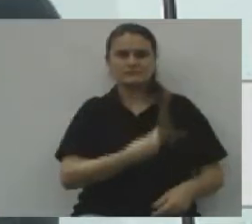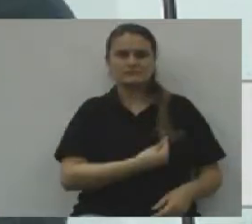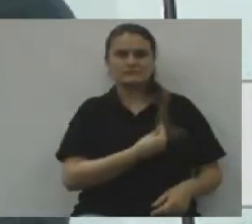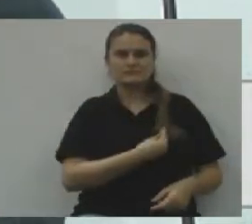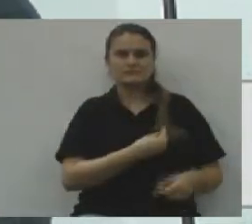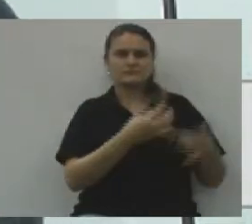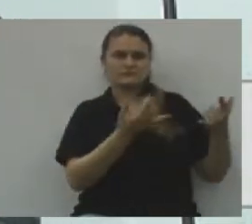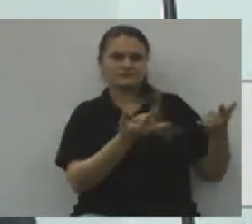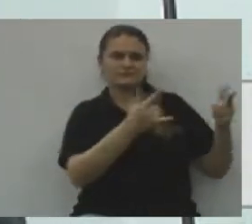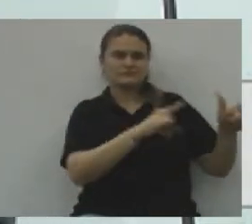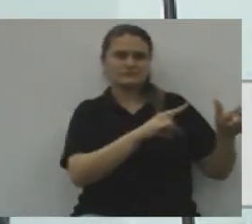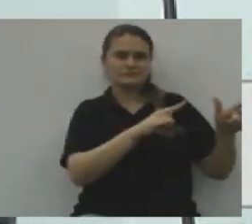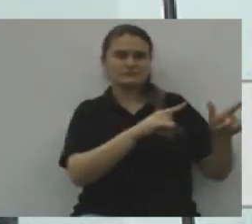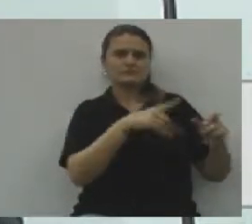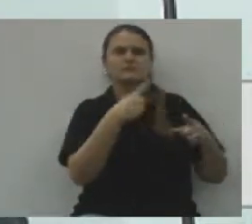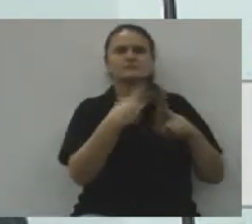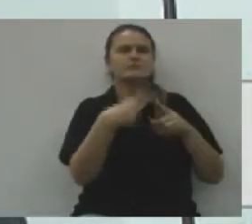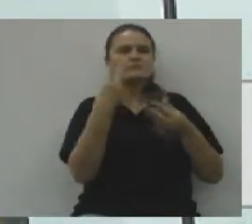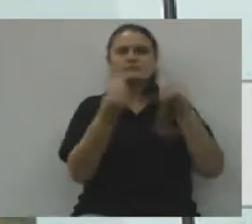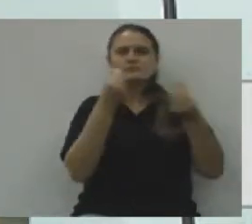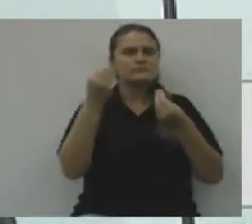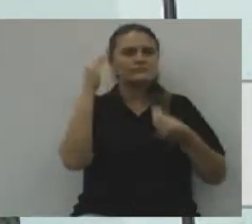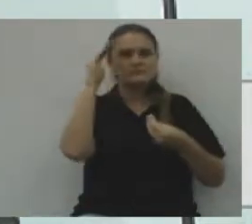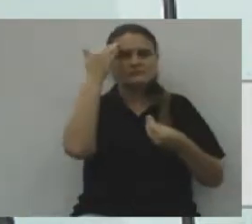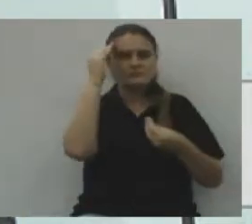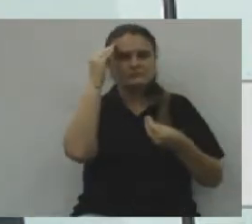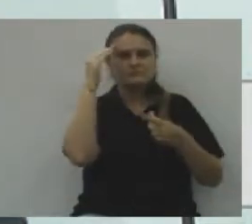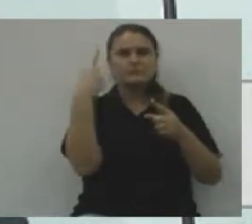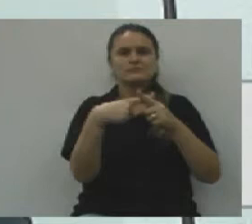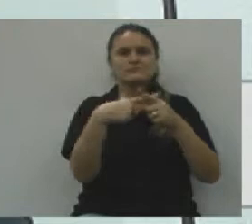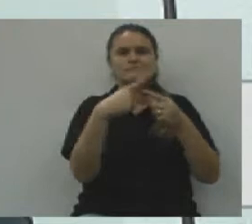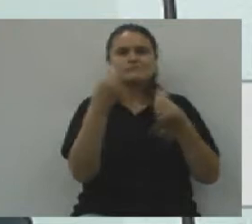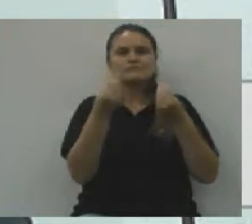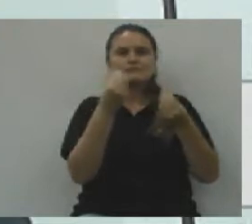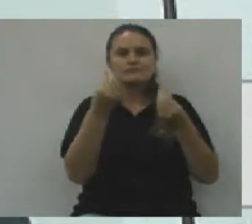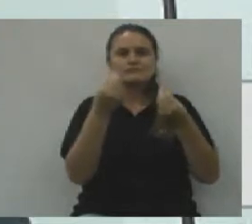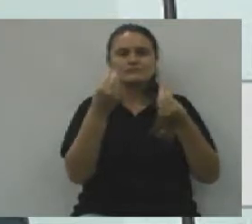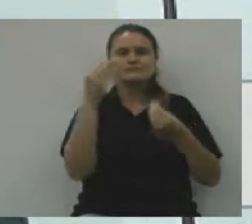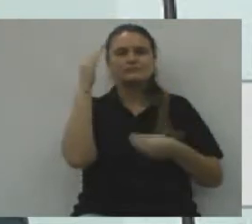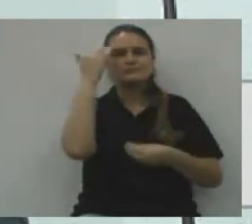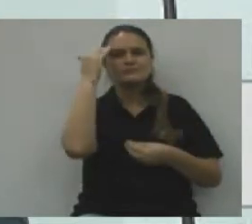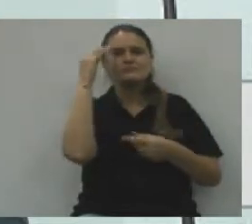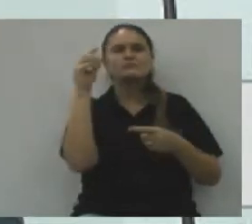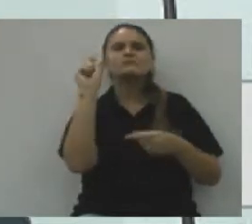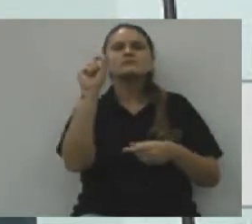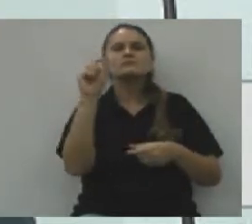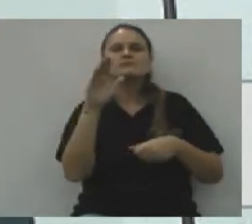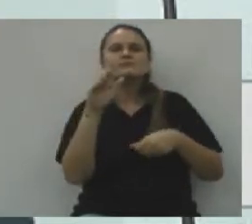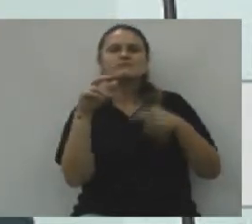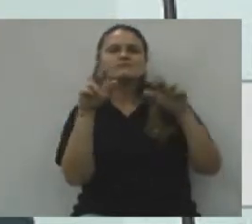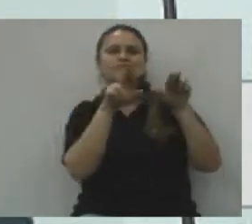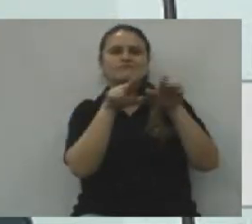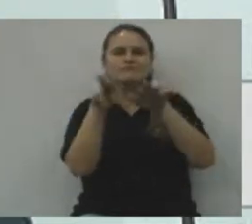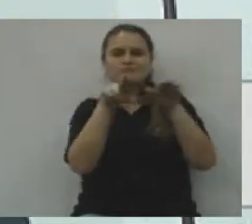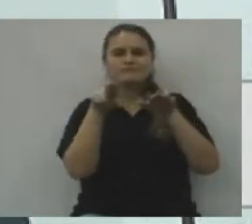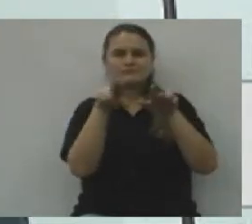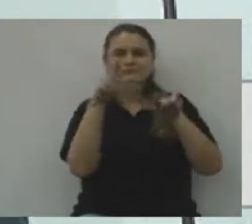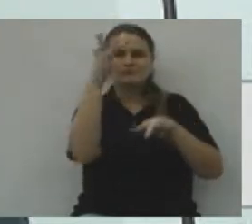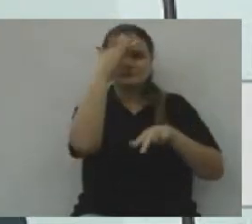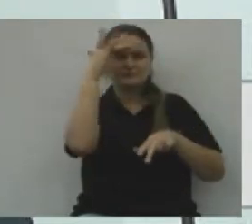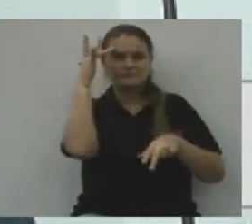por adolescentes, para tentar conseguir filtrar o que haveria de mais em comum entre